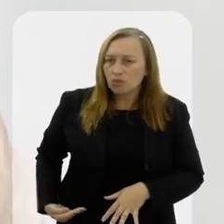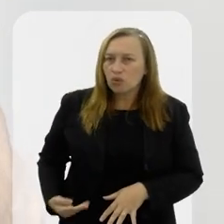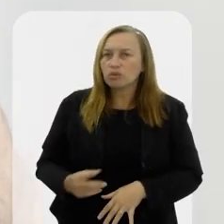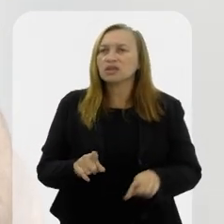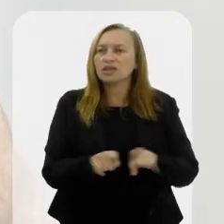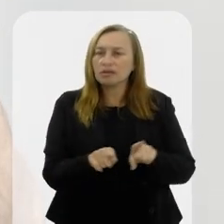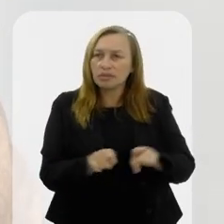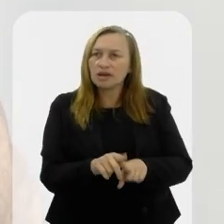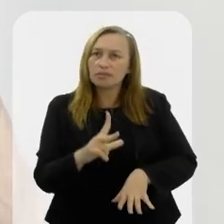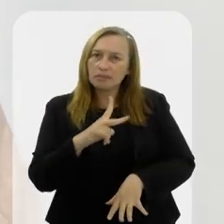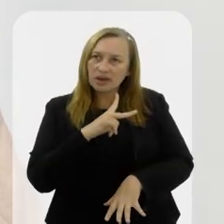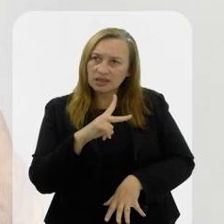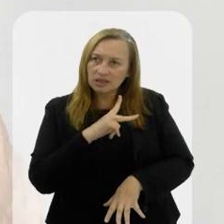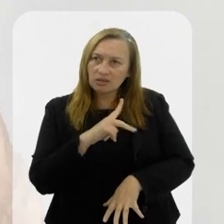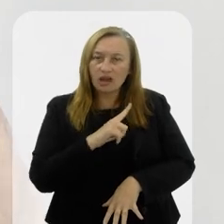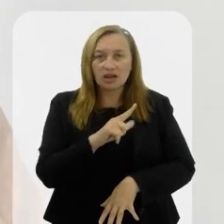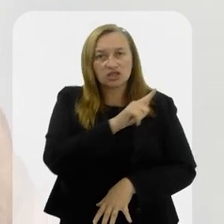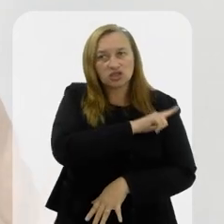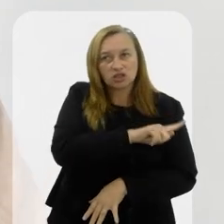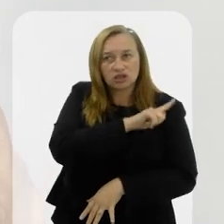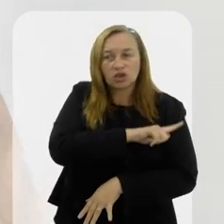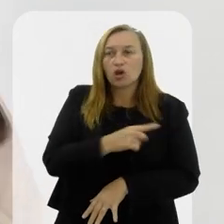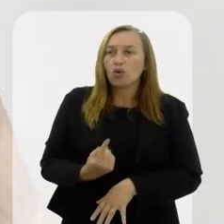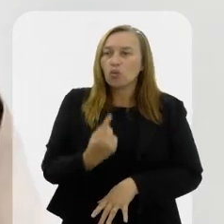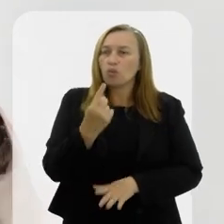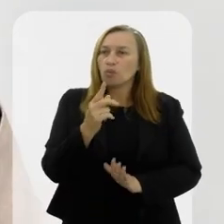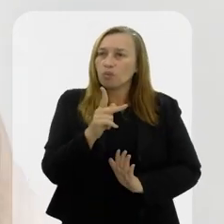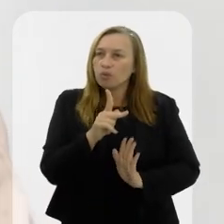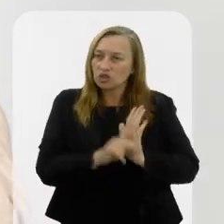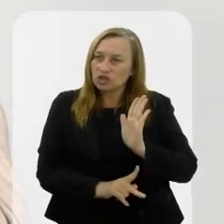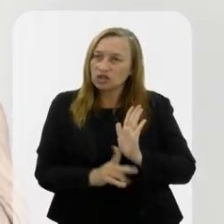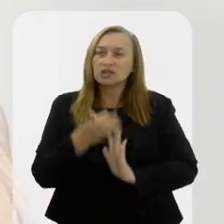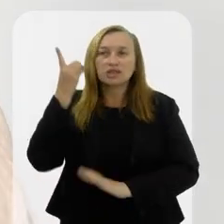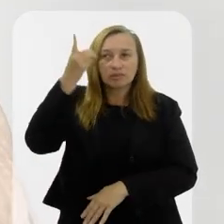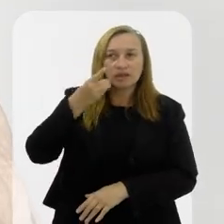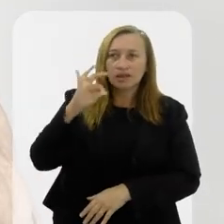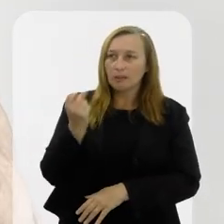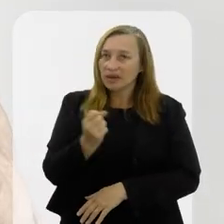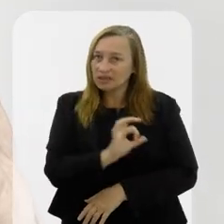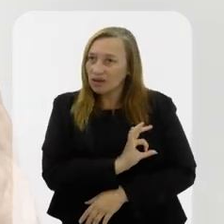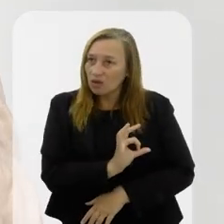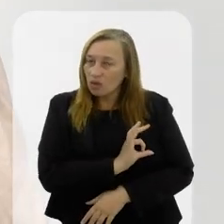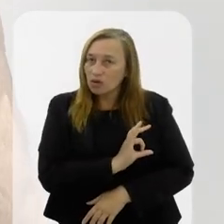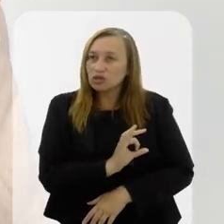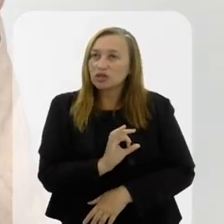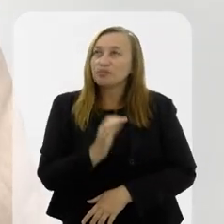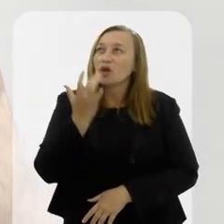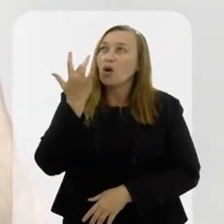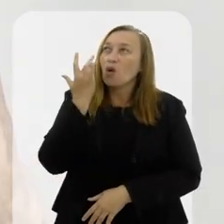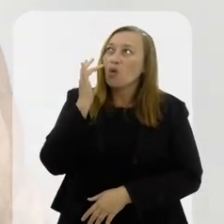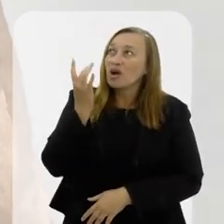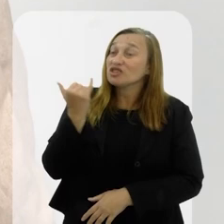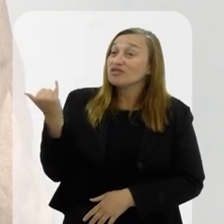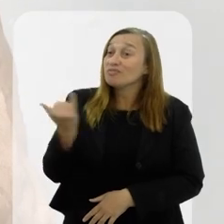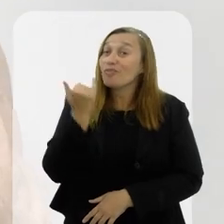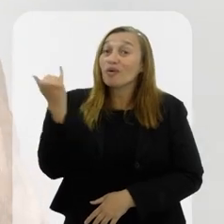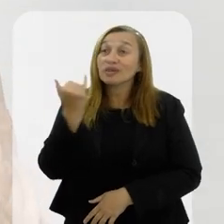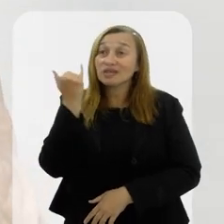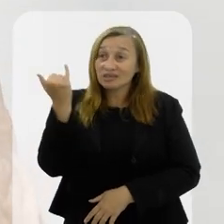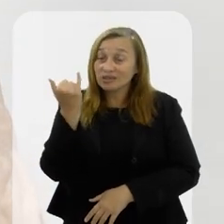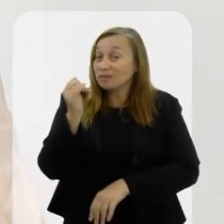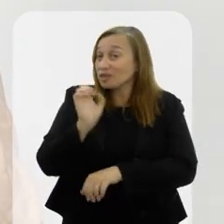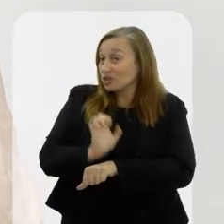saúde pública e privada, de gestão em saúde pública e privada, um projeto da deputada Marta Rocha, que eu